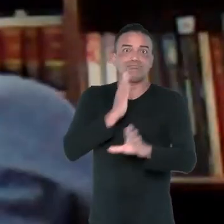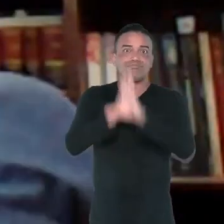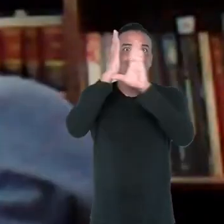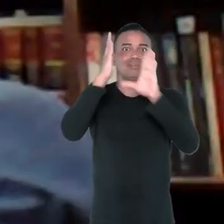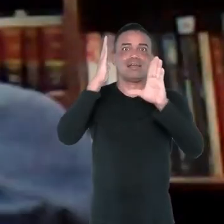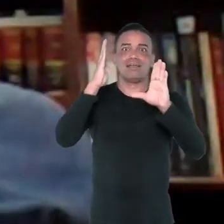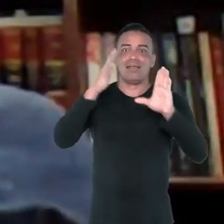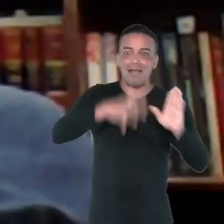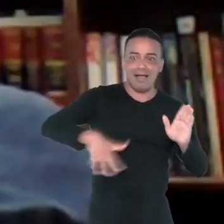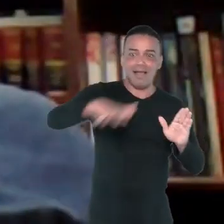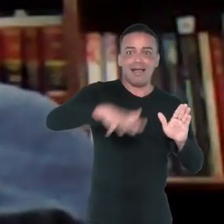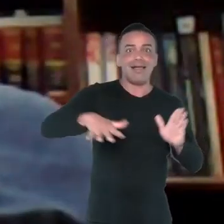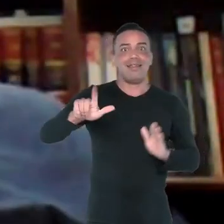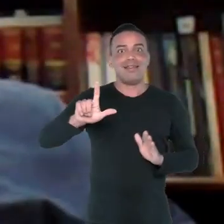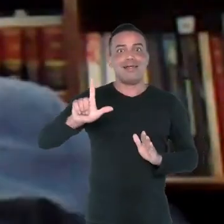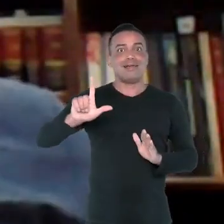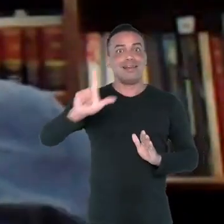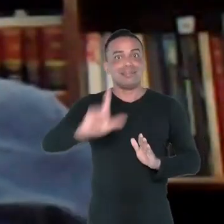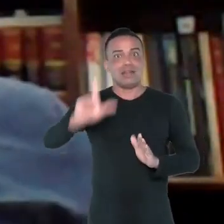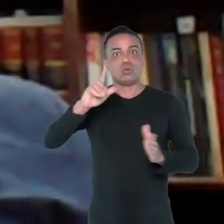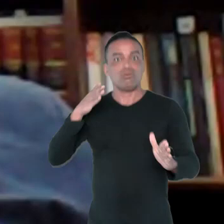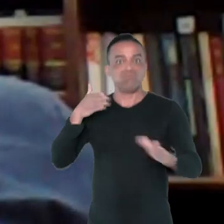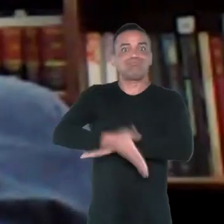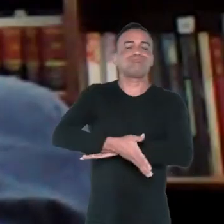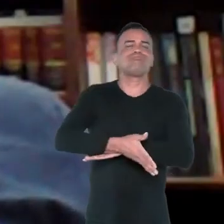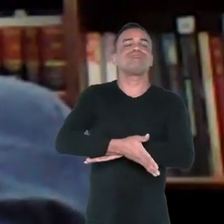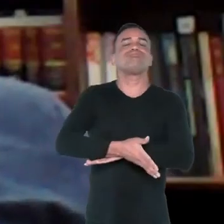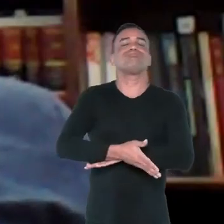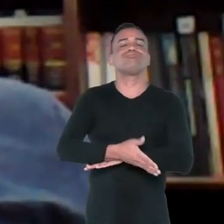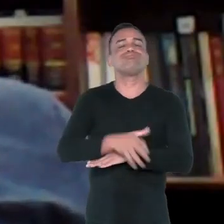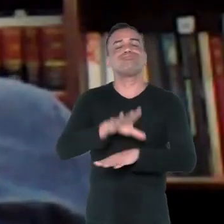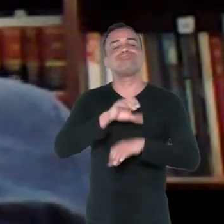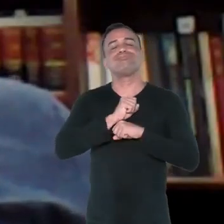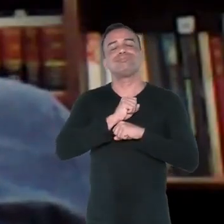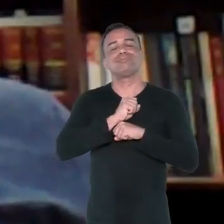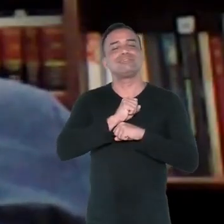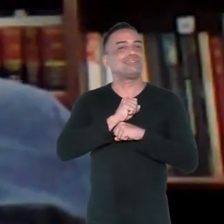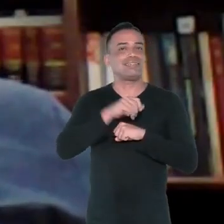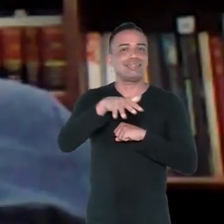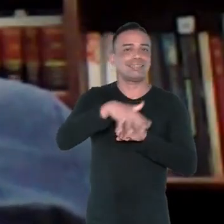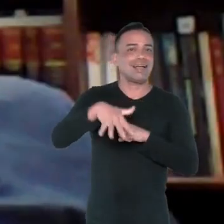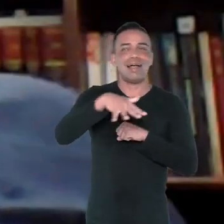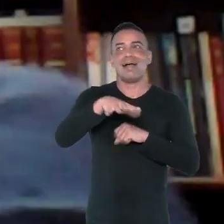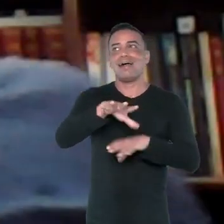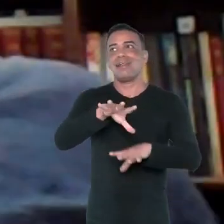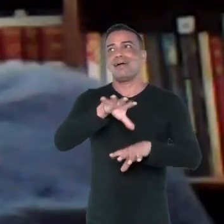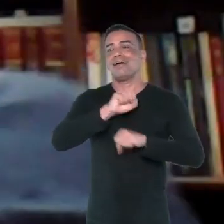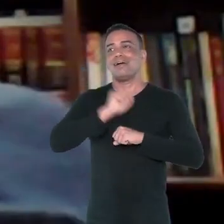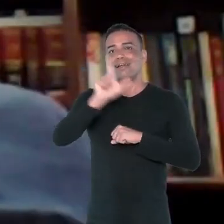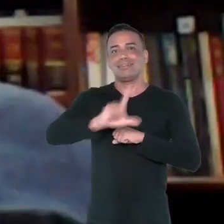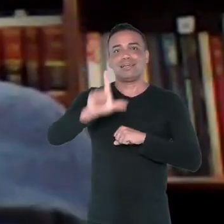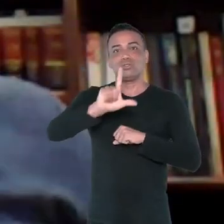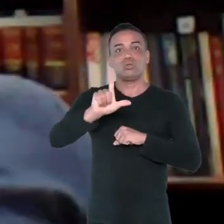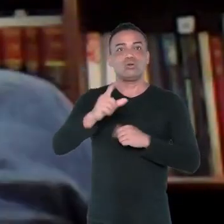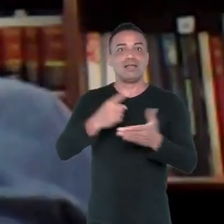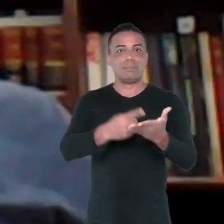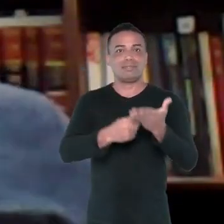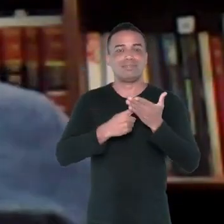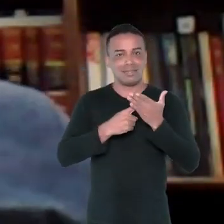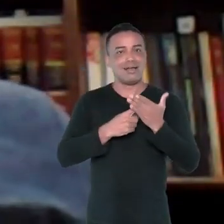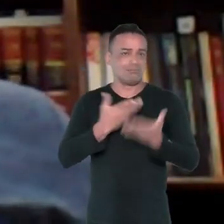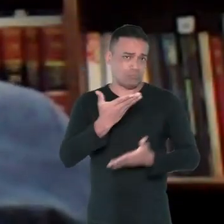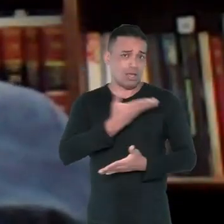mundo da literatura, né? Esse mundo da literatura me foi apresentado por um grande